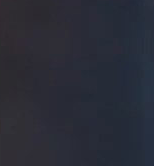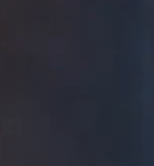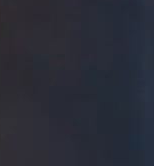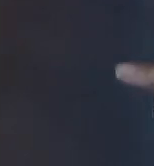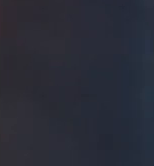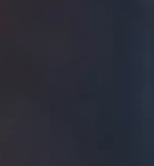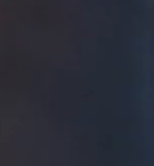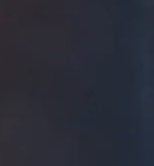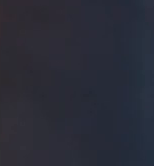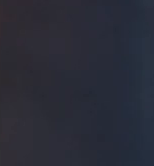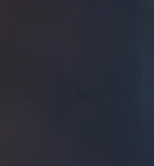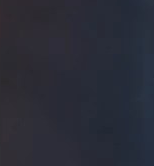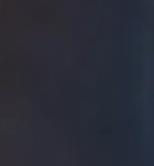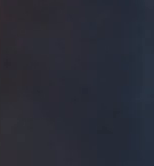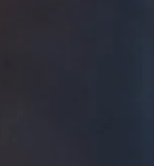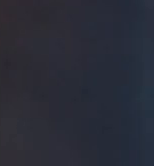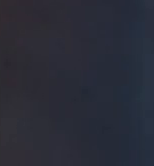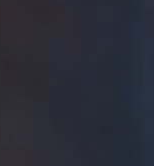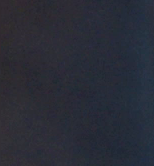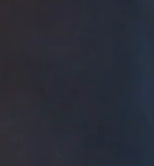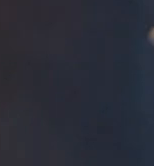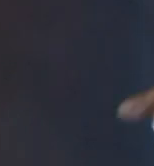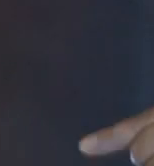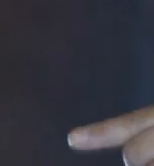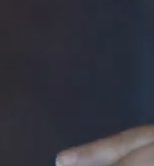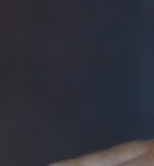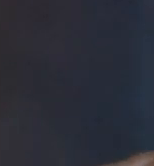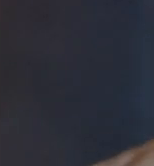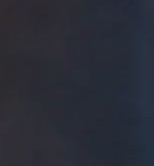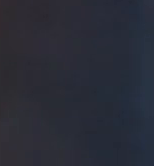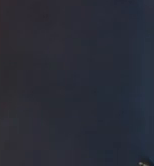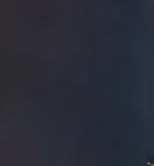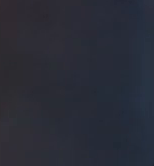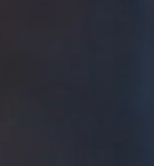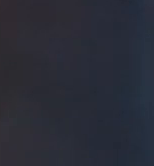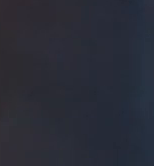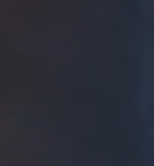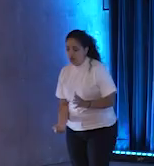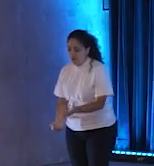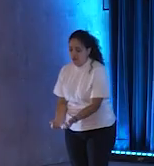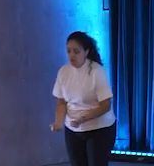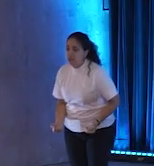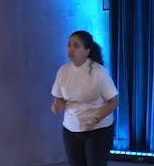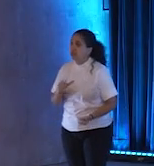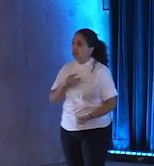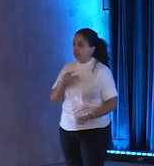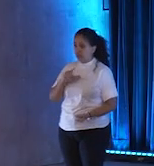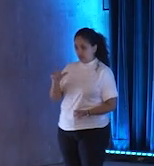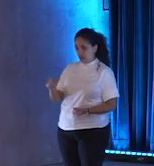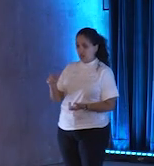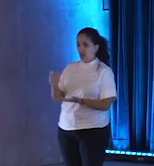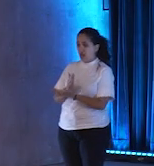interior, ainda permanecem as argolas laterais, mas nós já vemos as gavetas por baixo. Então, a